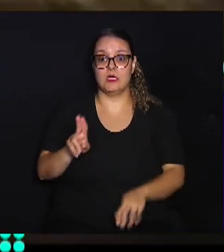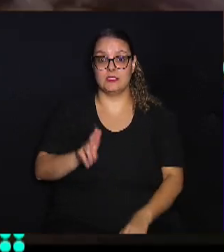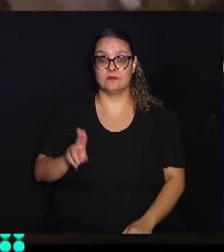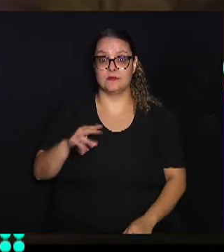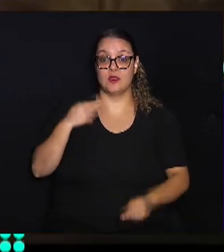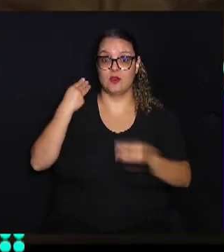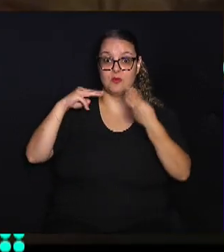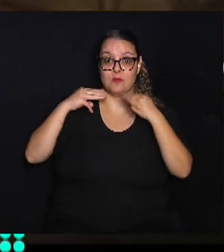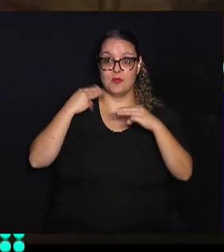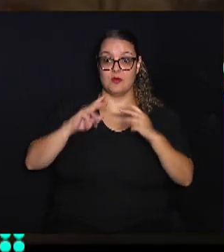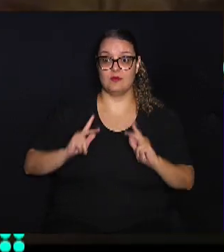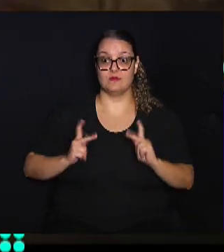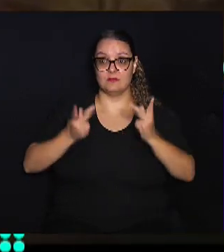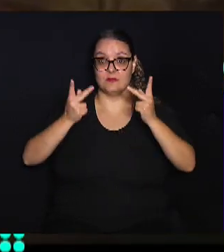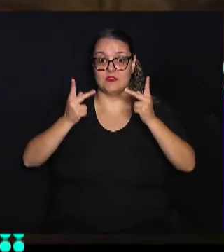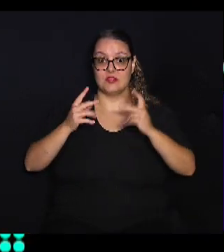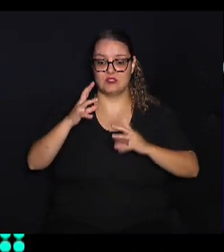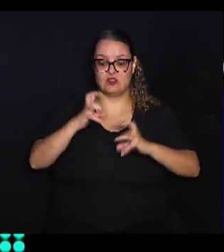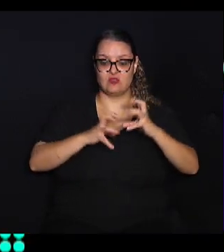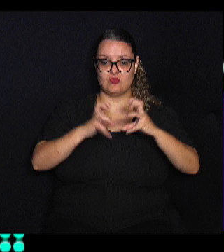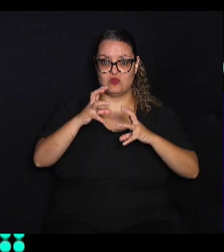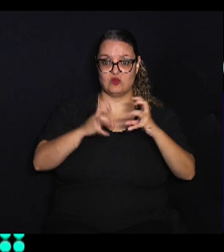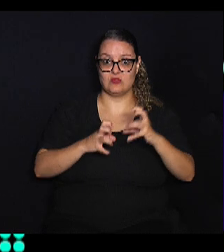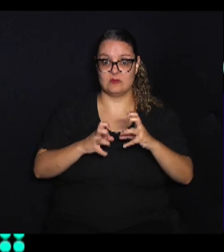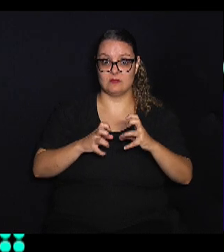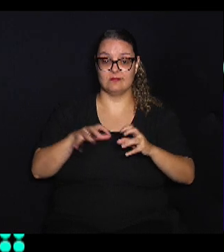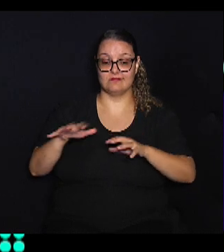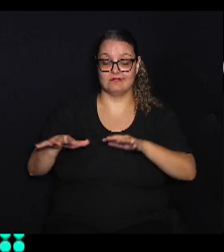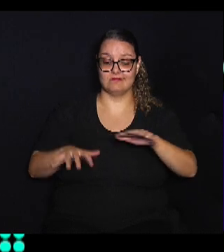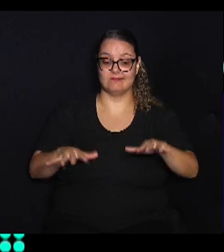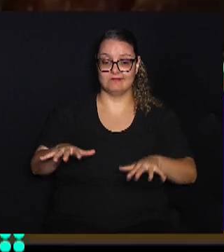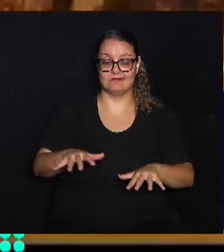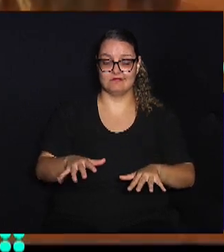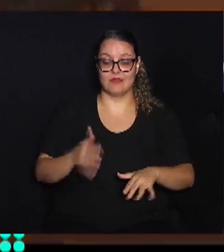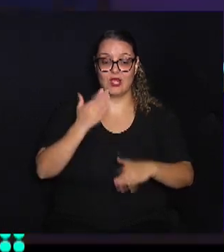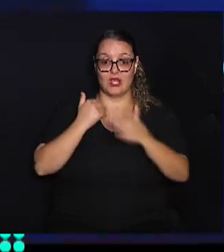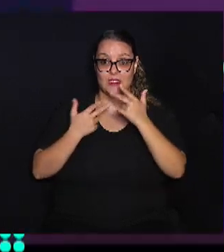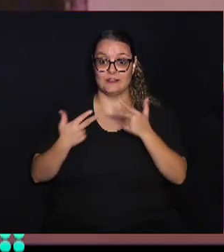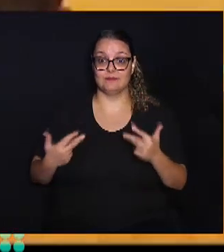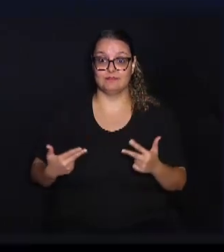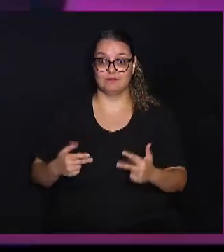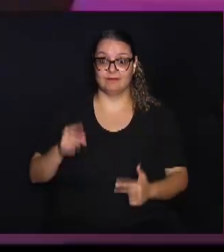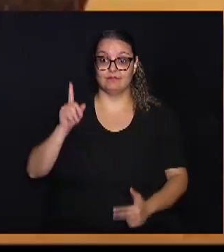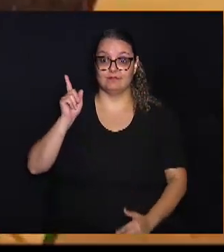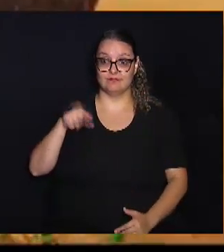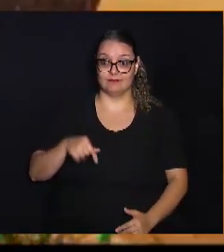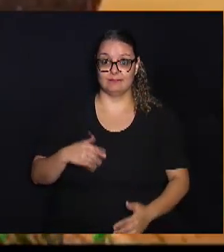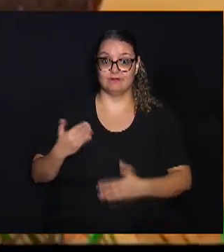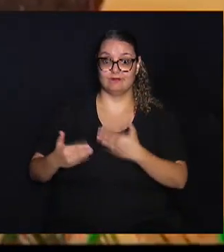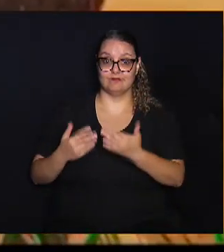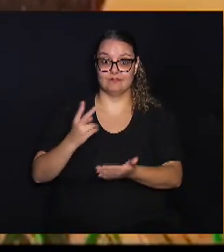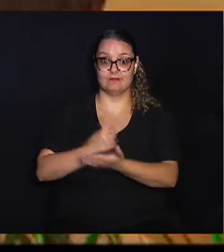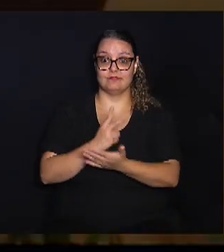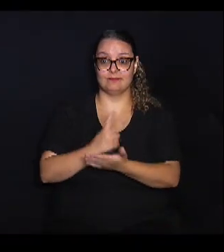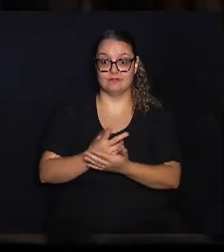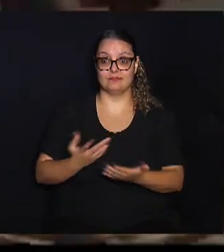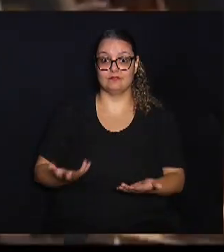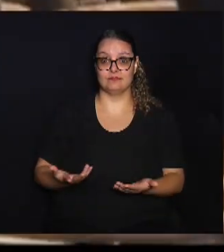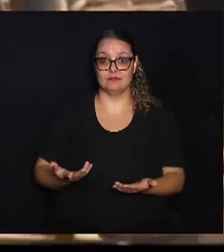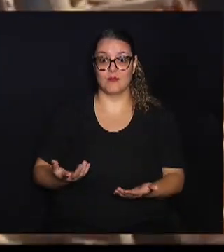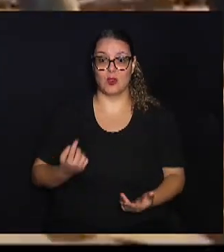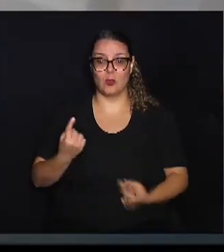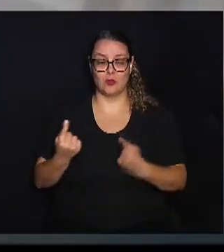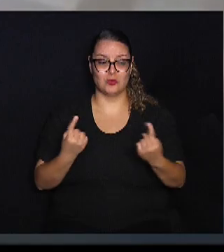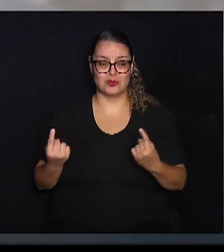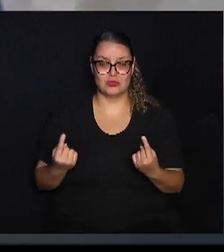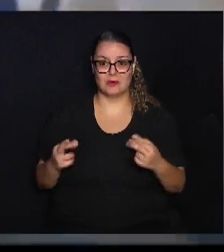música para vencer as brigas por território e comida que se tornam uma constante. No tal do barcão, um de nós foi